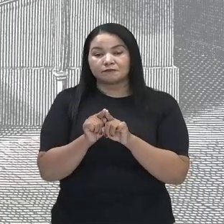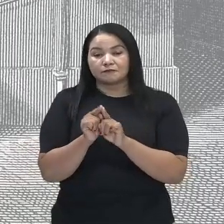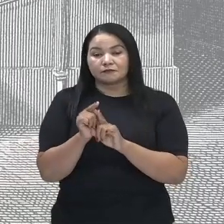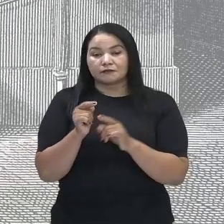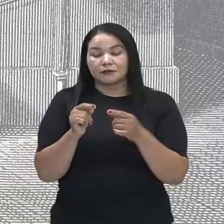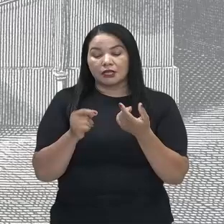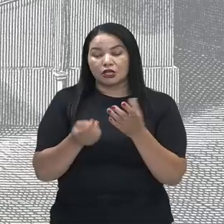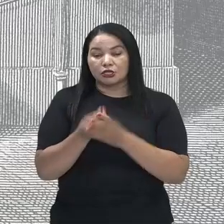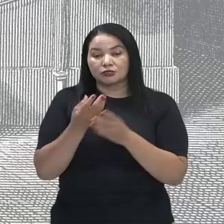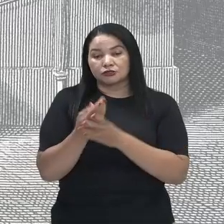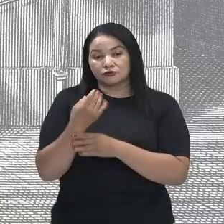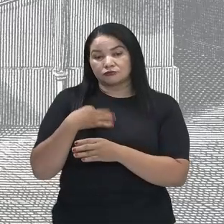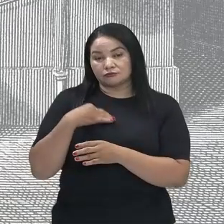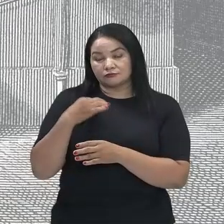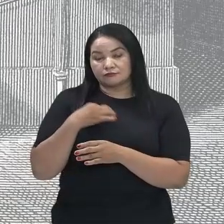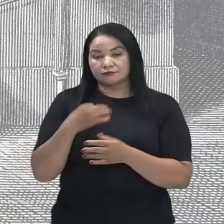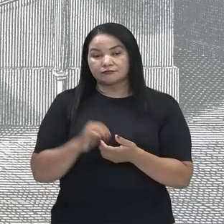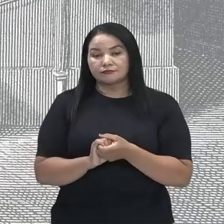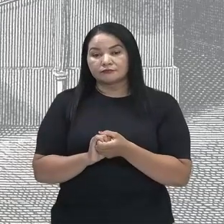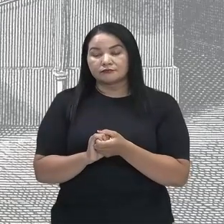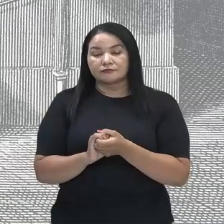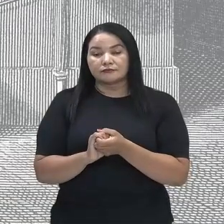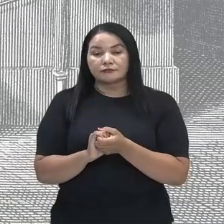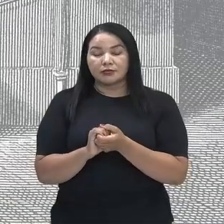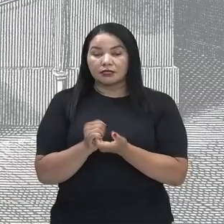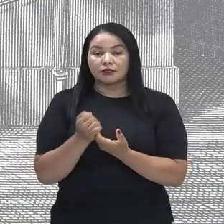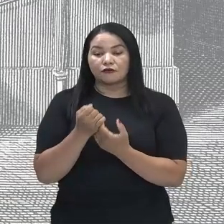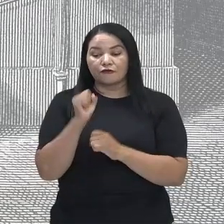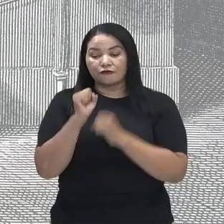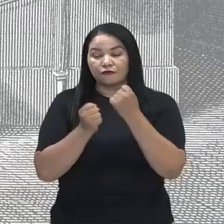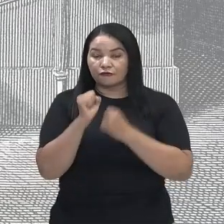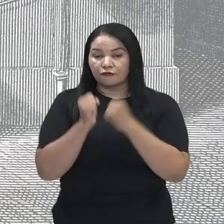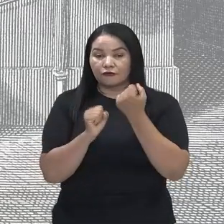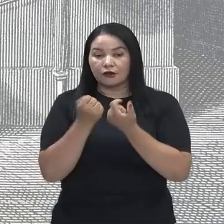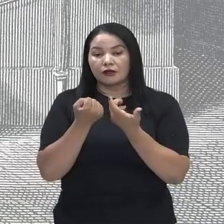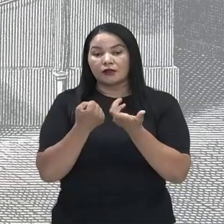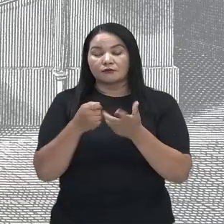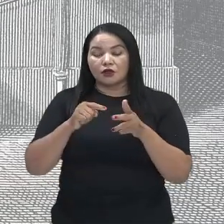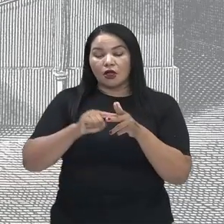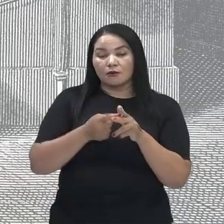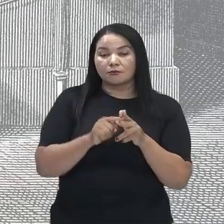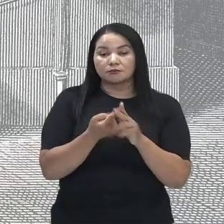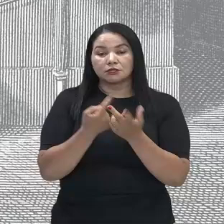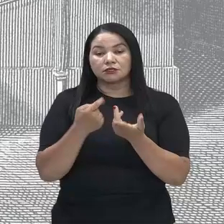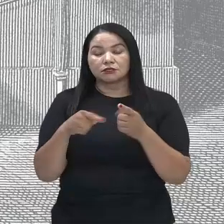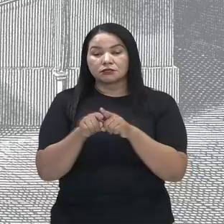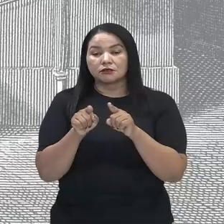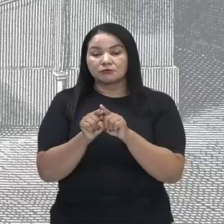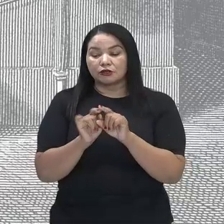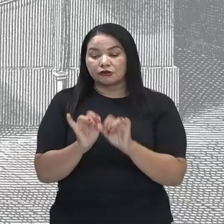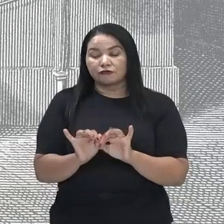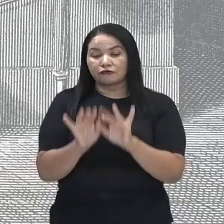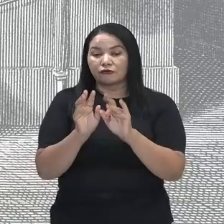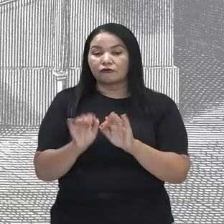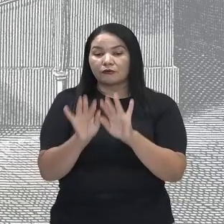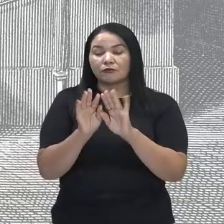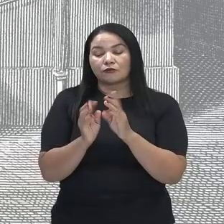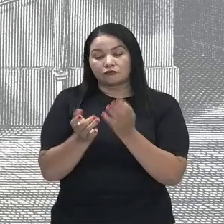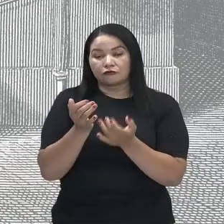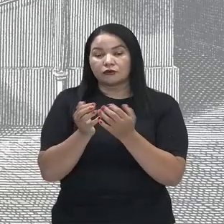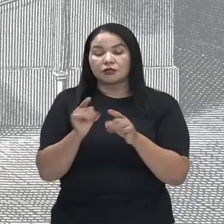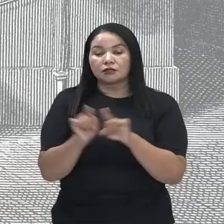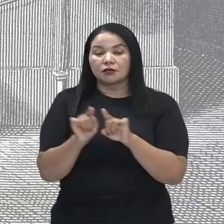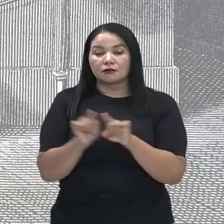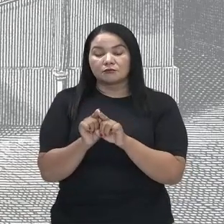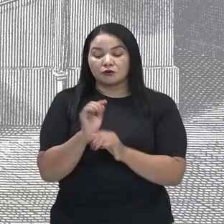da máquina a vapor nas fábricas têxteis, ela foi fundamental para que esse processo